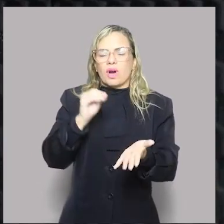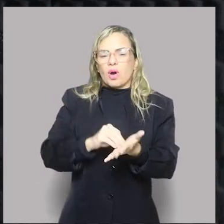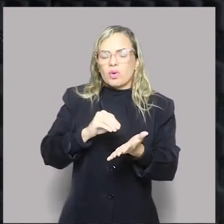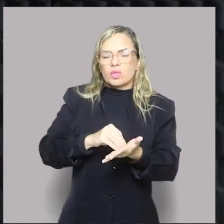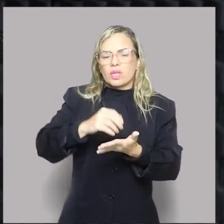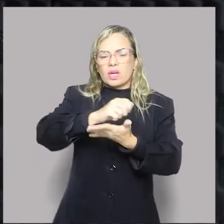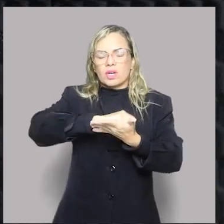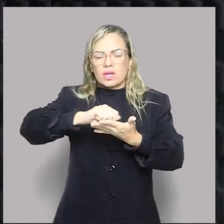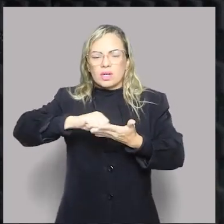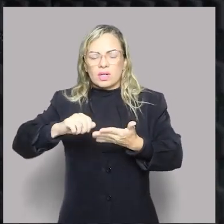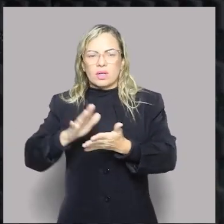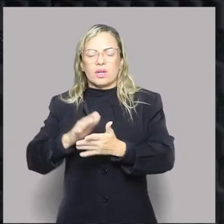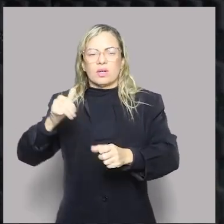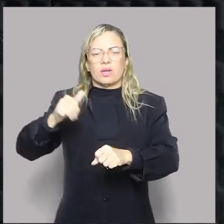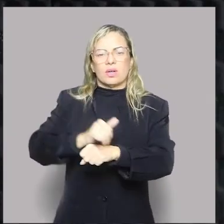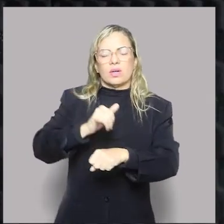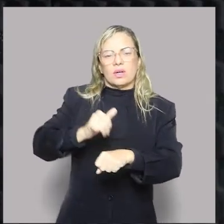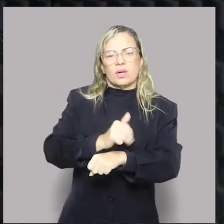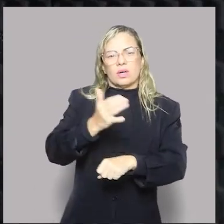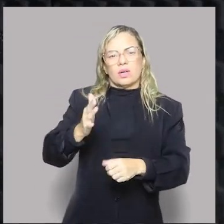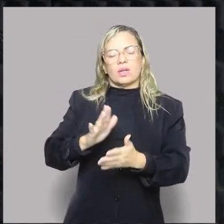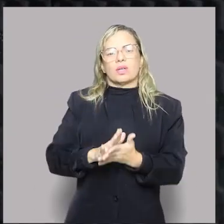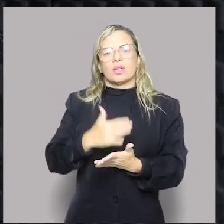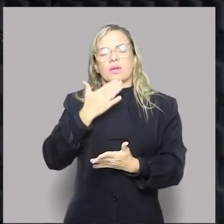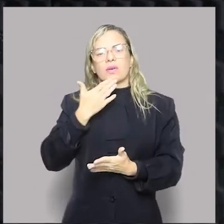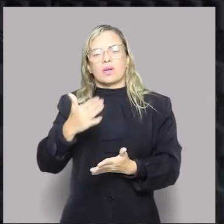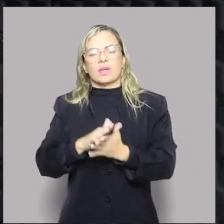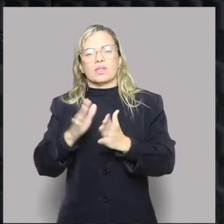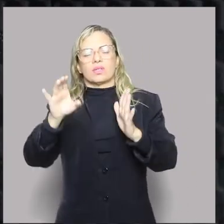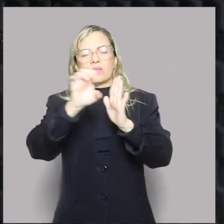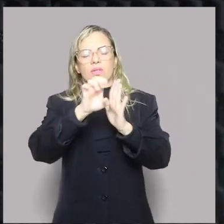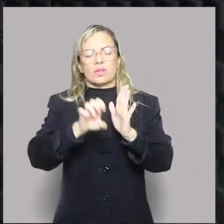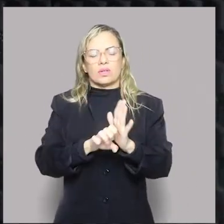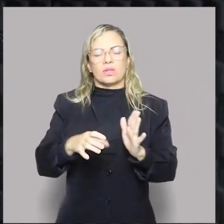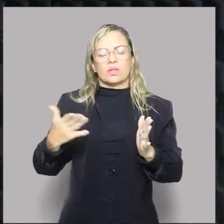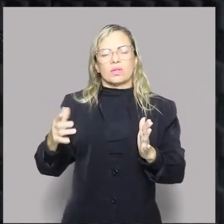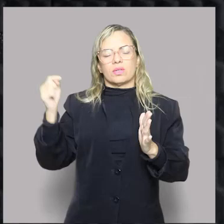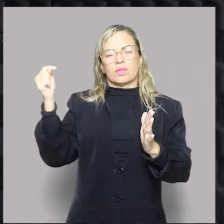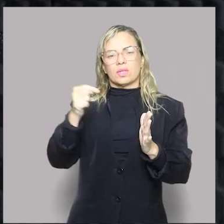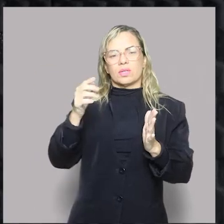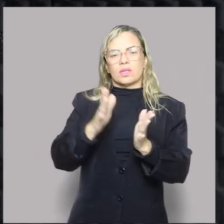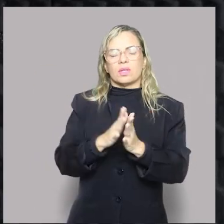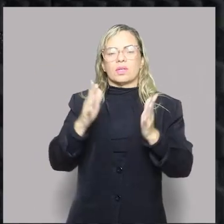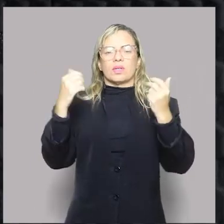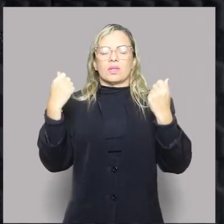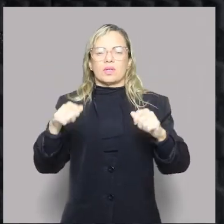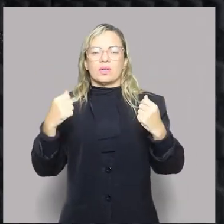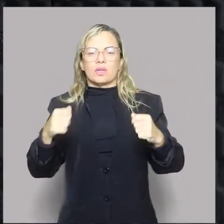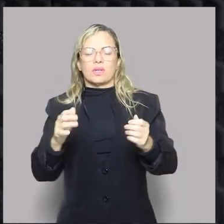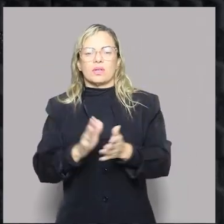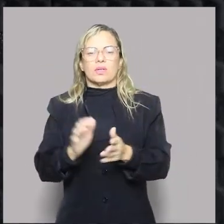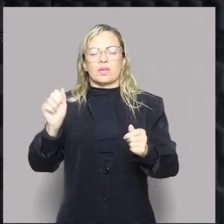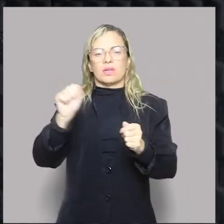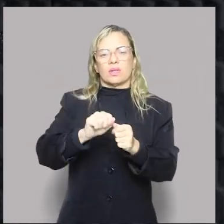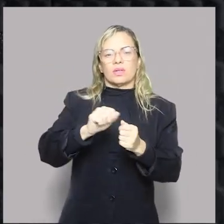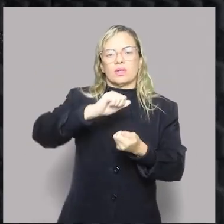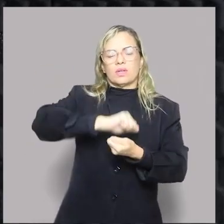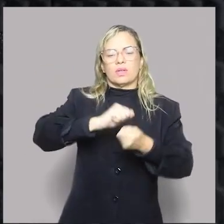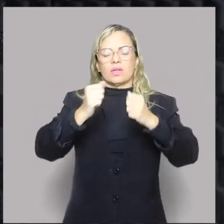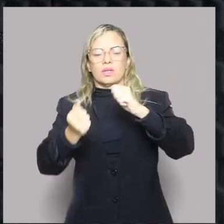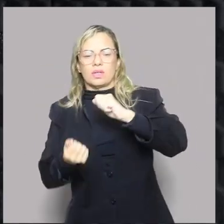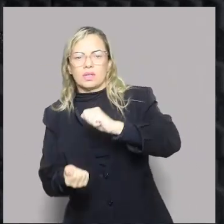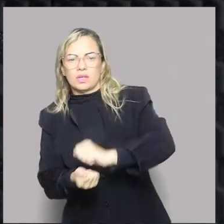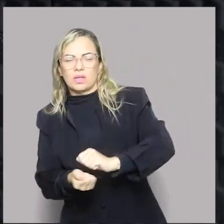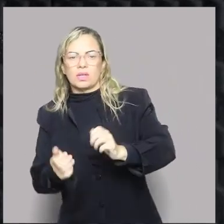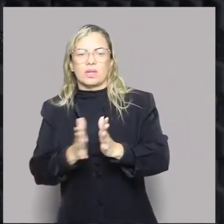você citar aí as causas ou as motivações. Então, é a hora que você também trata as consequências. Esse